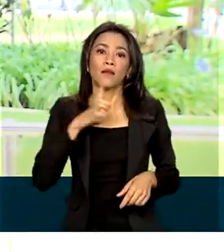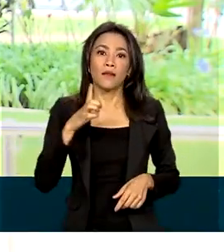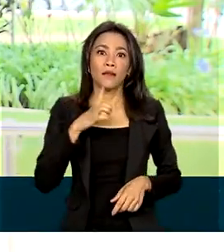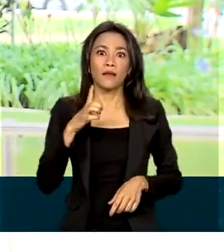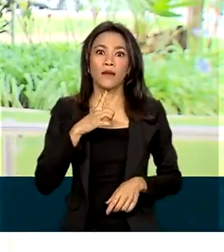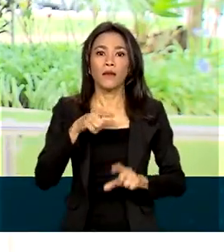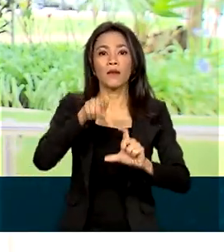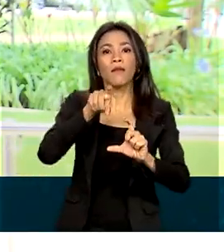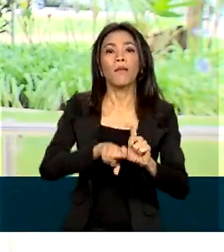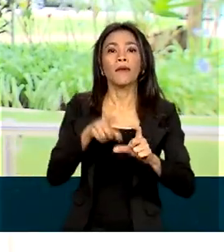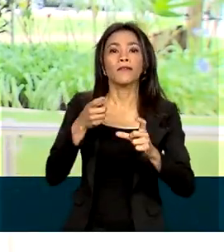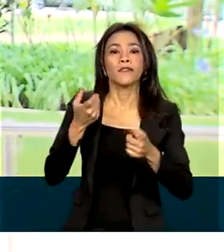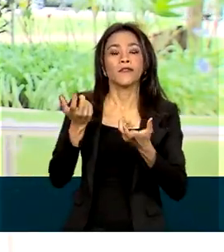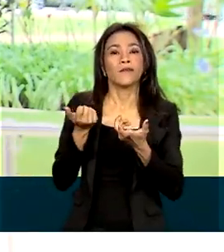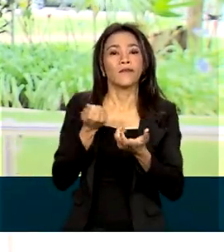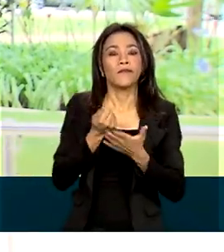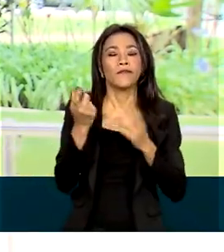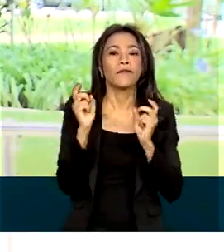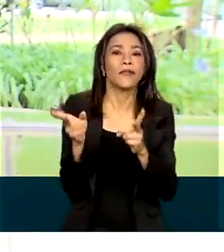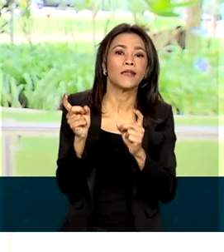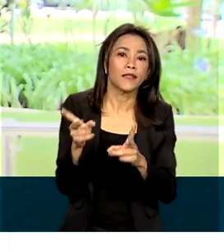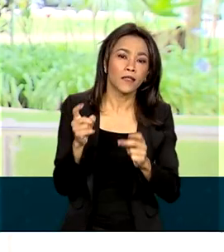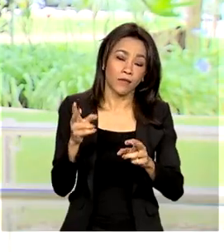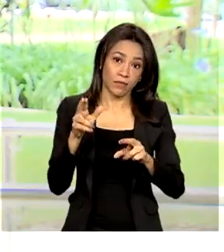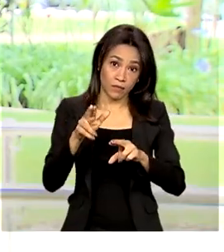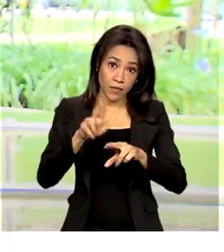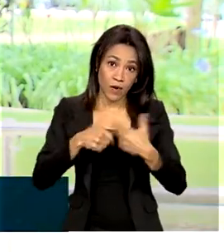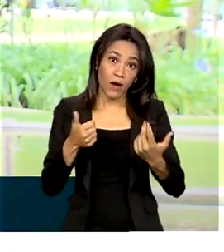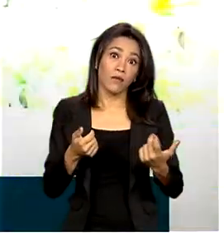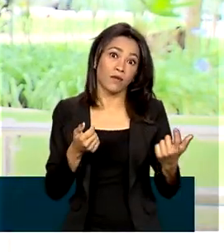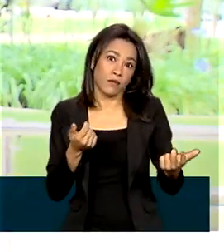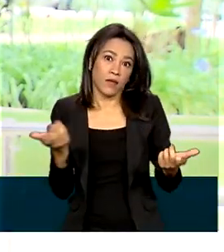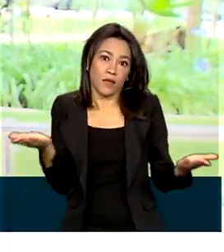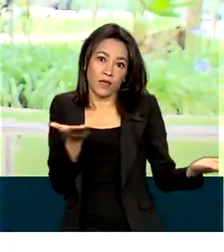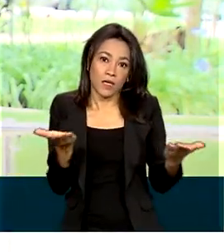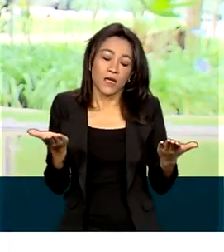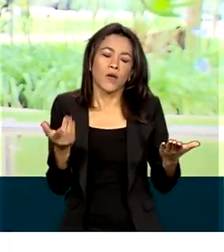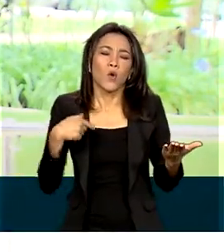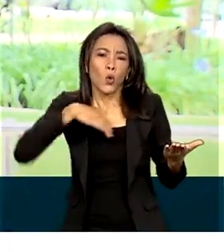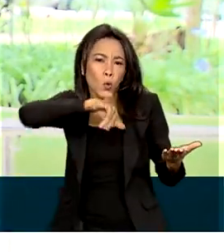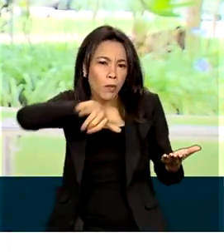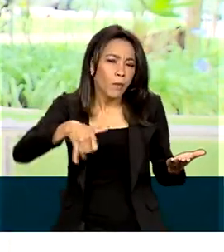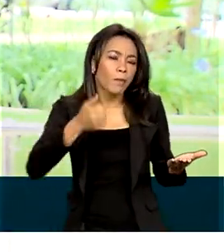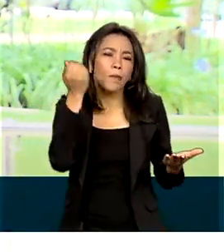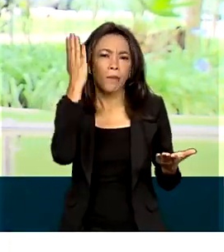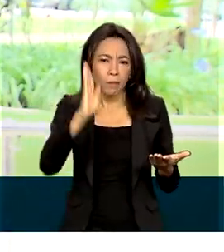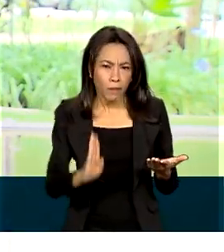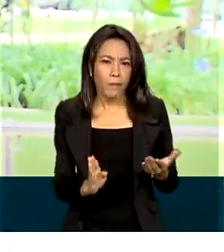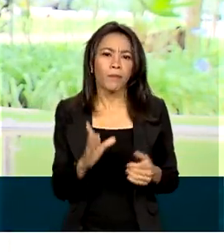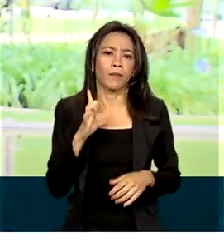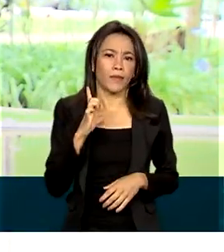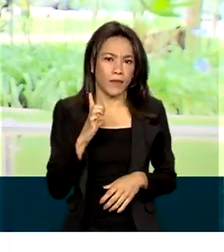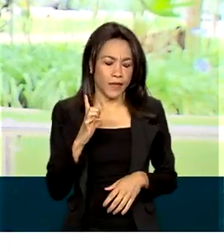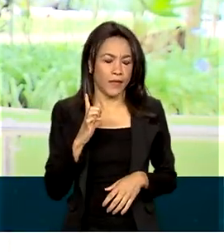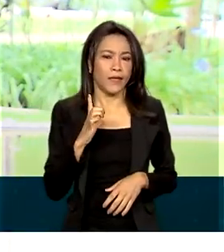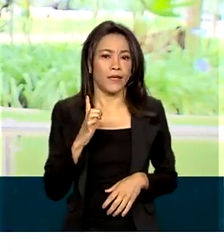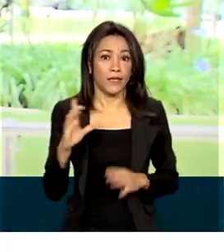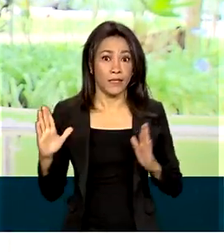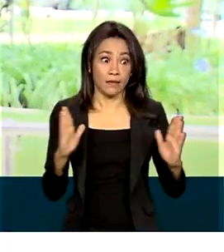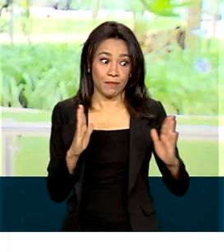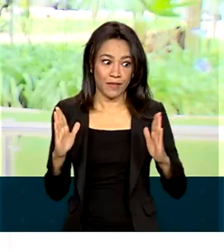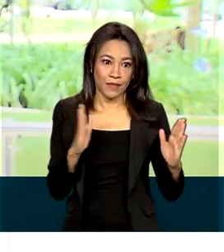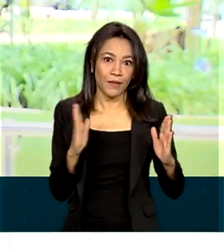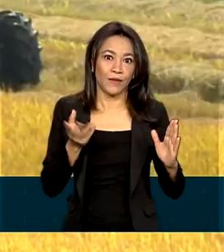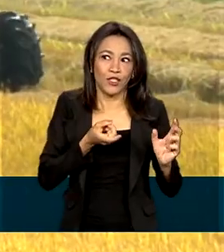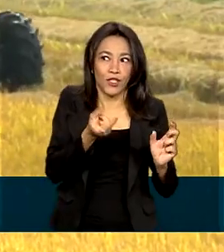de venda do produto dele, dado principalmente a questões logísticas ao Brasil, né? O Brasil tem aproveitado esse espaço